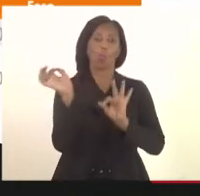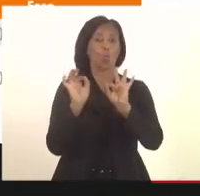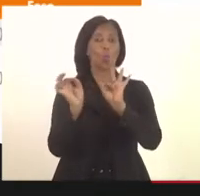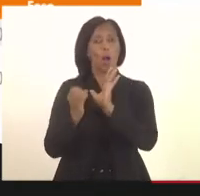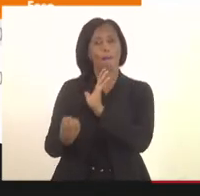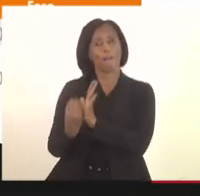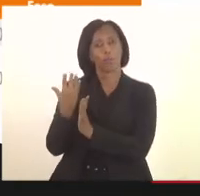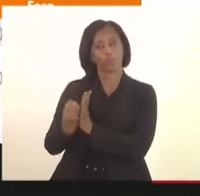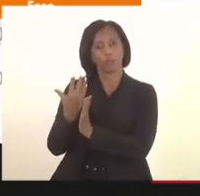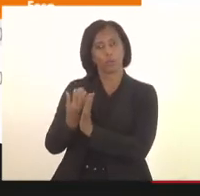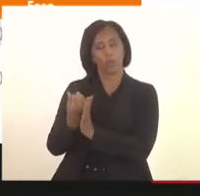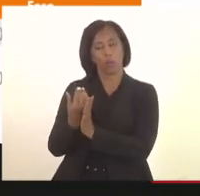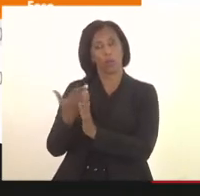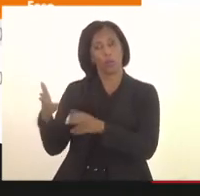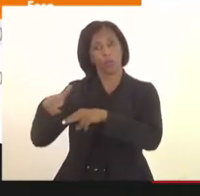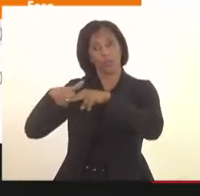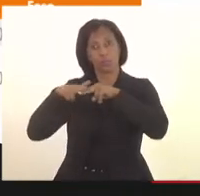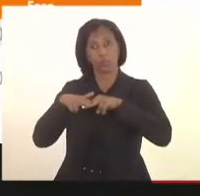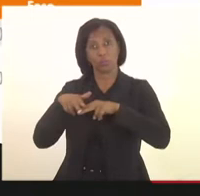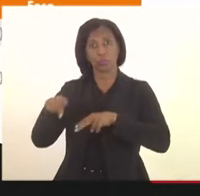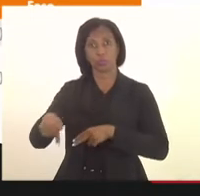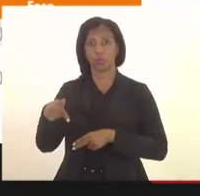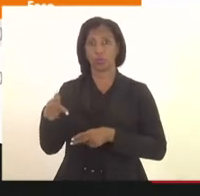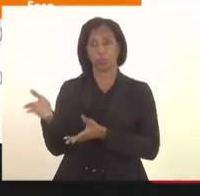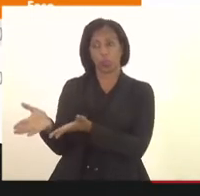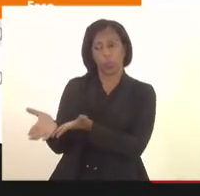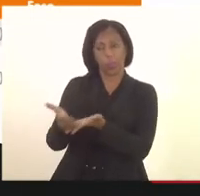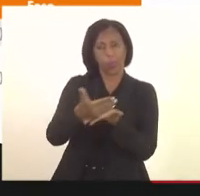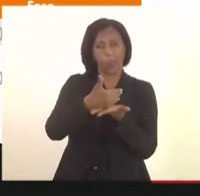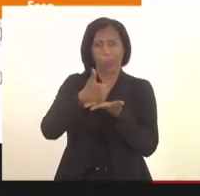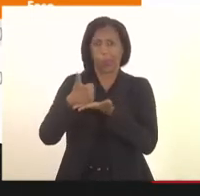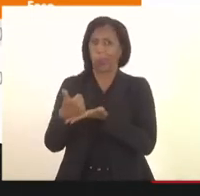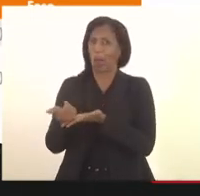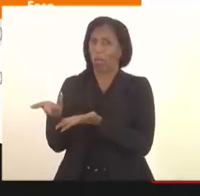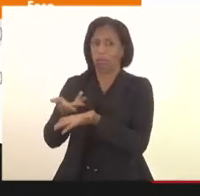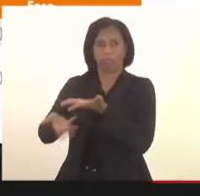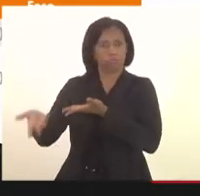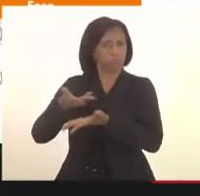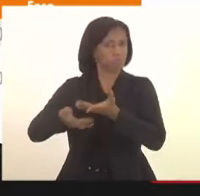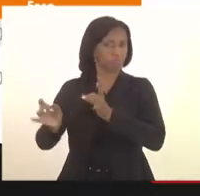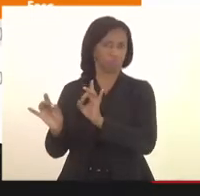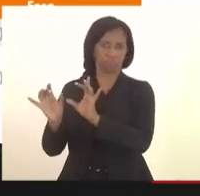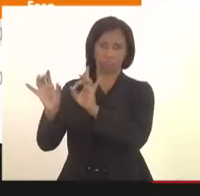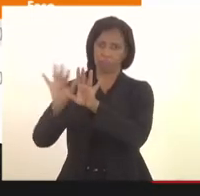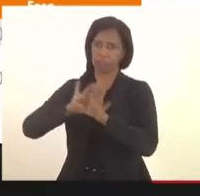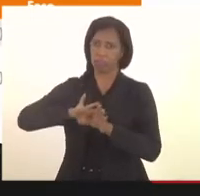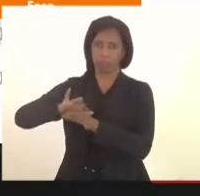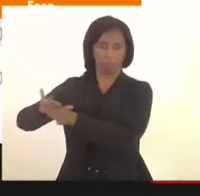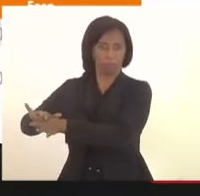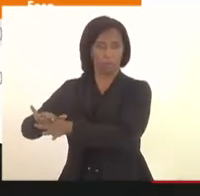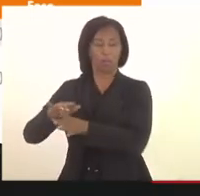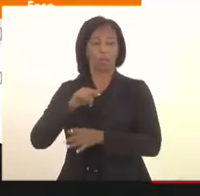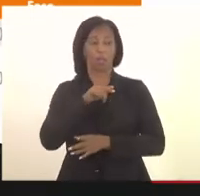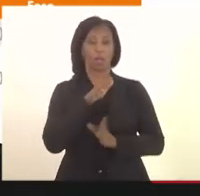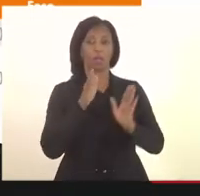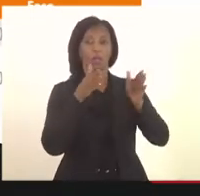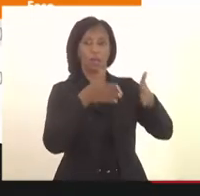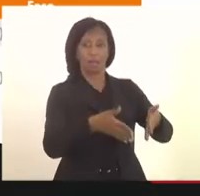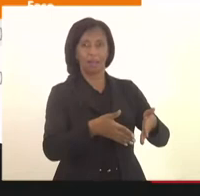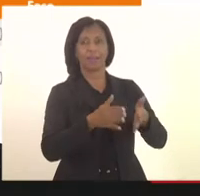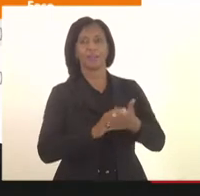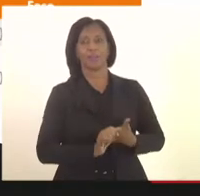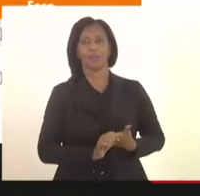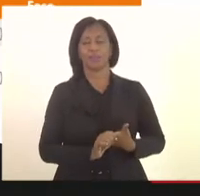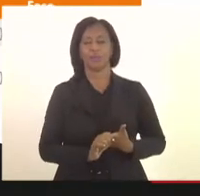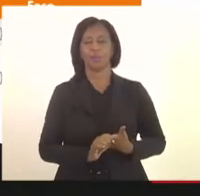produção, por esse motivo nós não temos nenhum recolhimento ainda de royalties de participação especial. Com relação ao Bacora Leste, sim, e